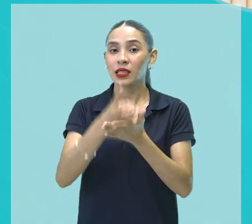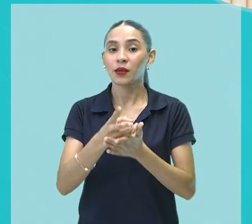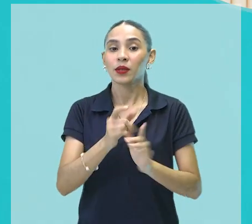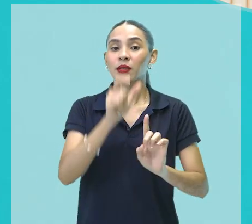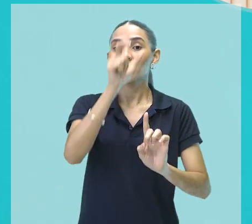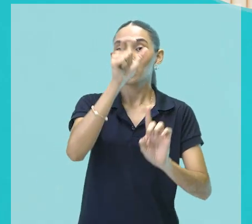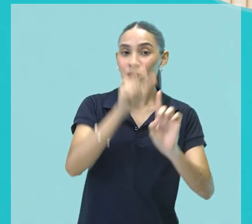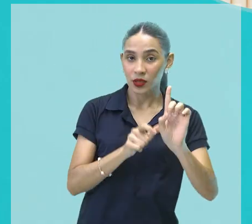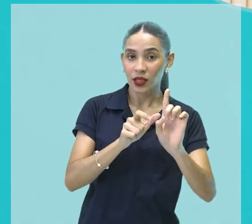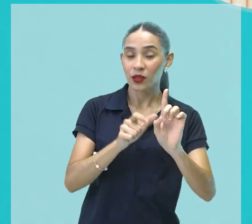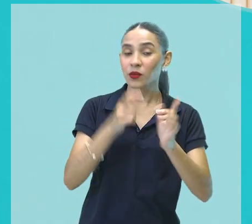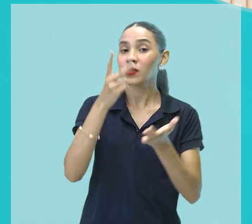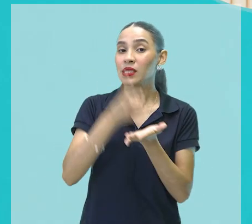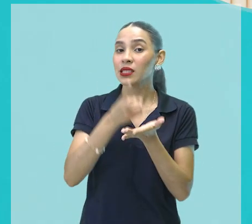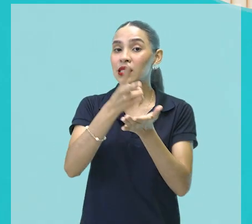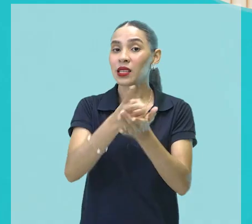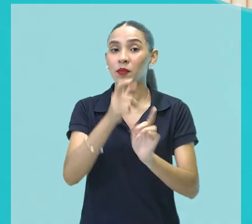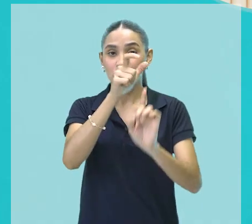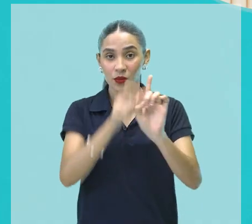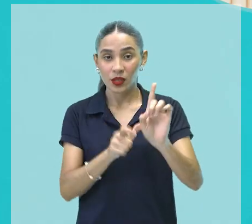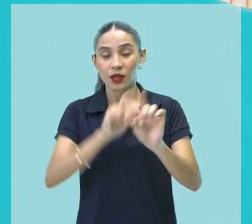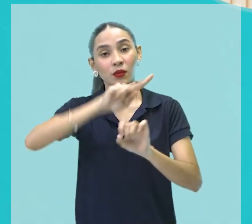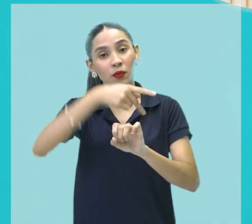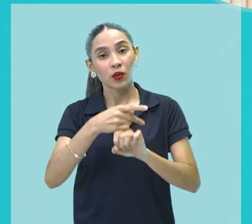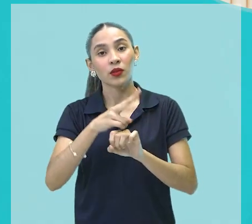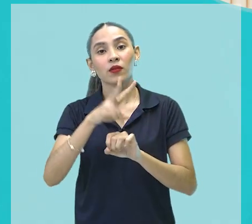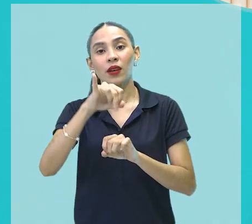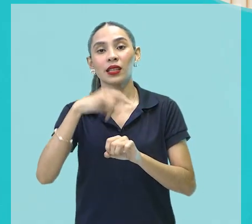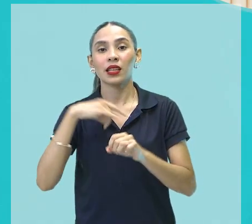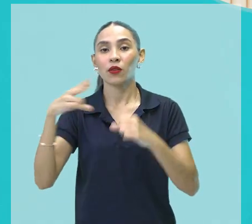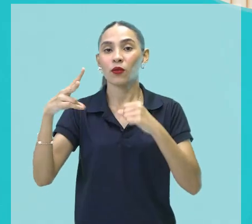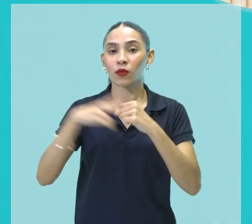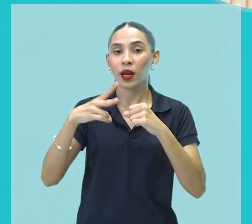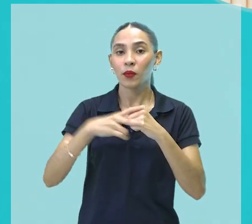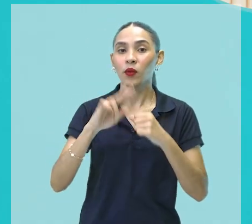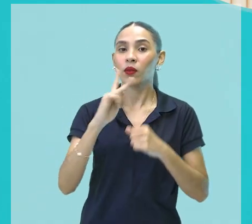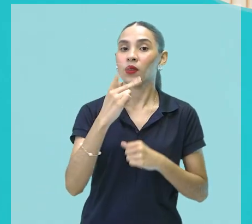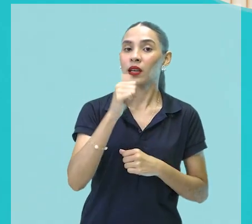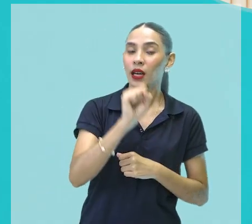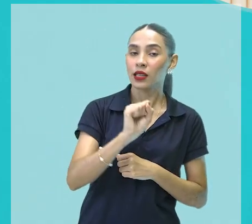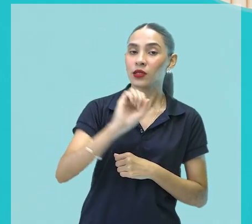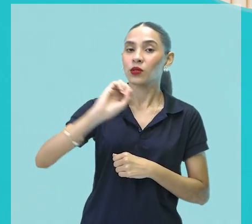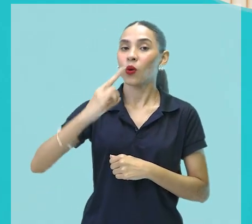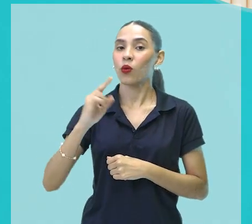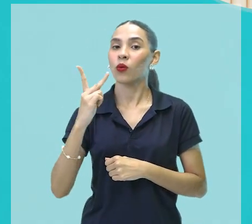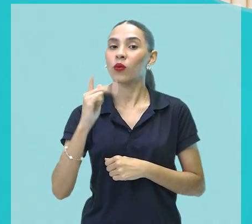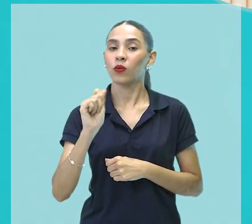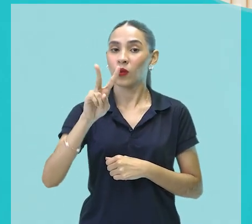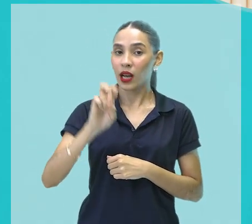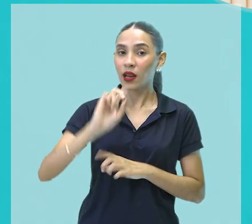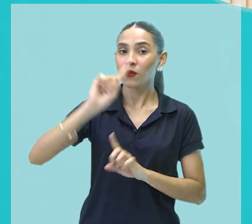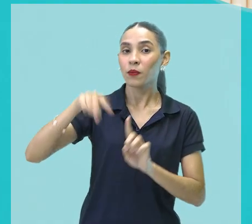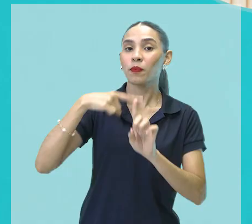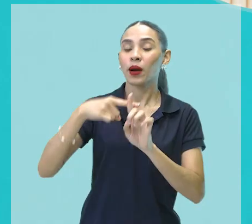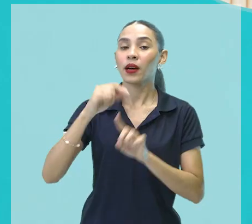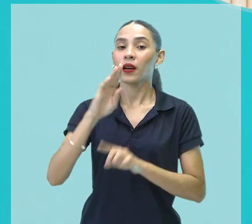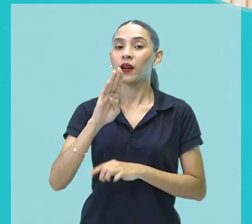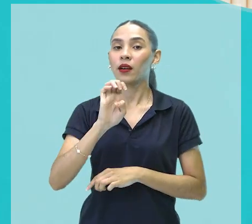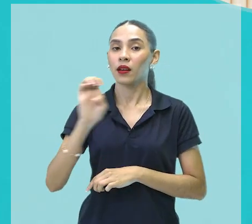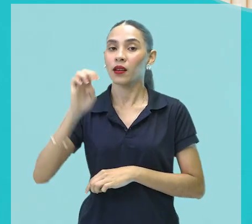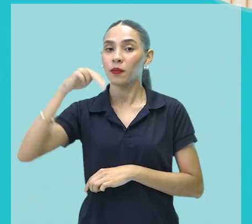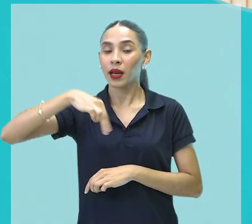sujeito, tá? Sempre o sujeito. Aí vou ter o verbo have or has, mais been, né,